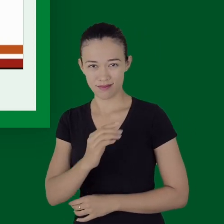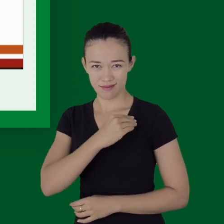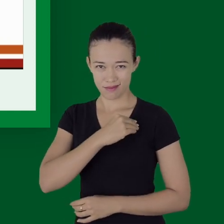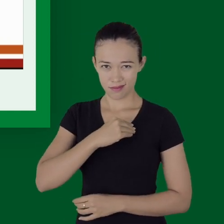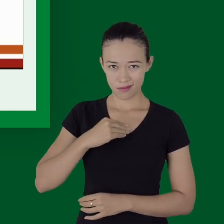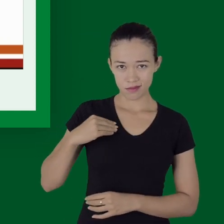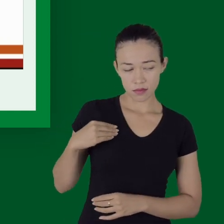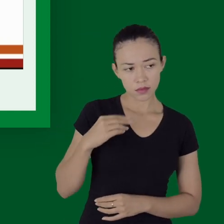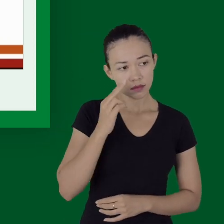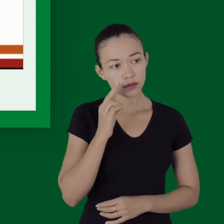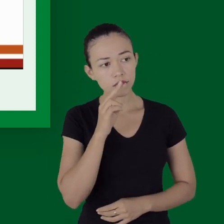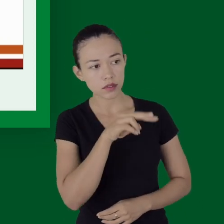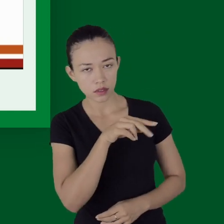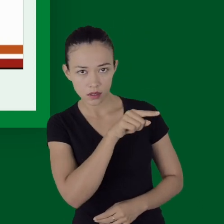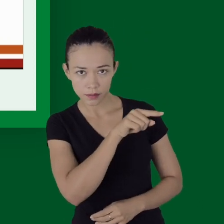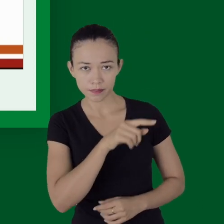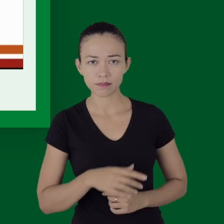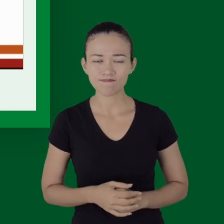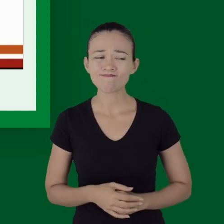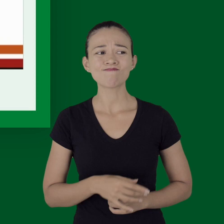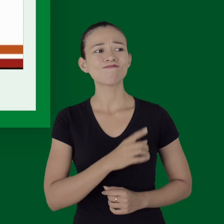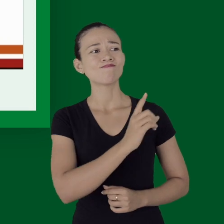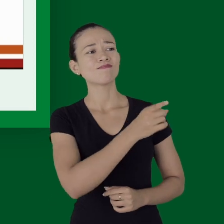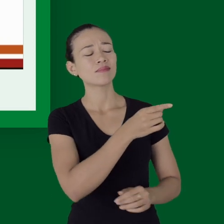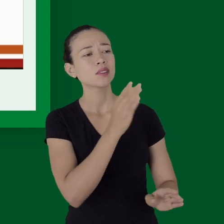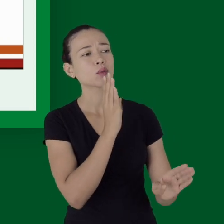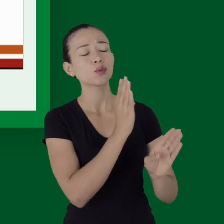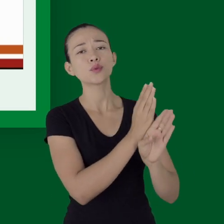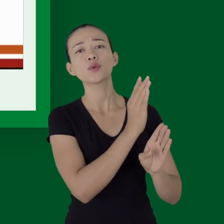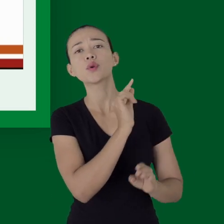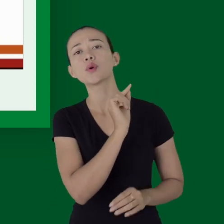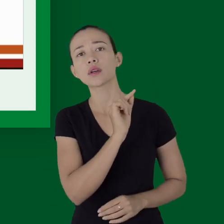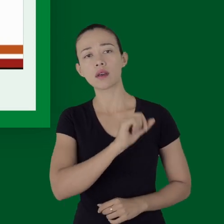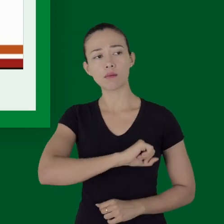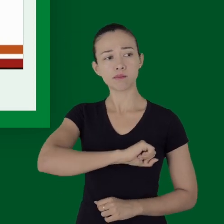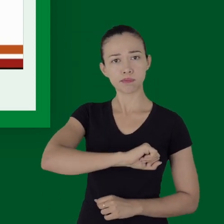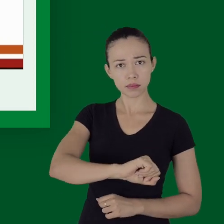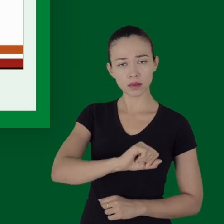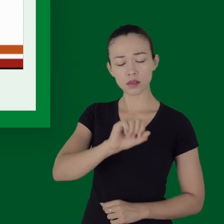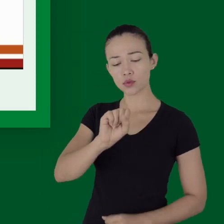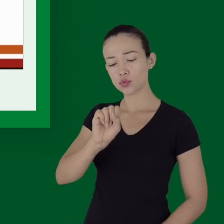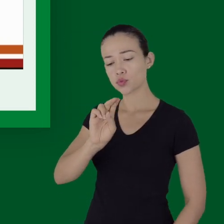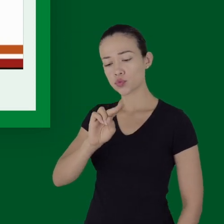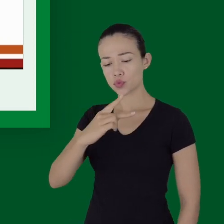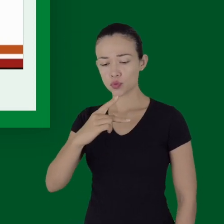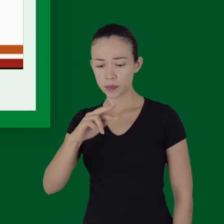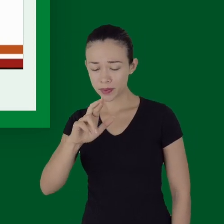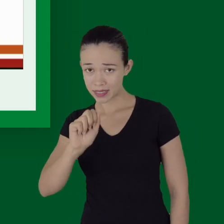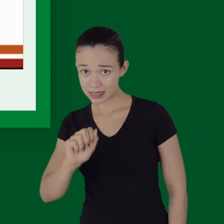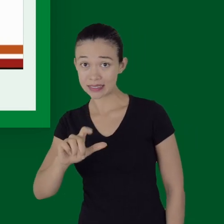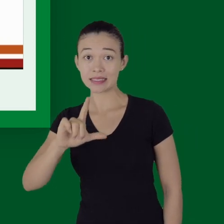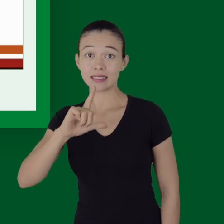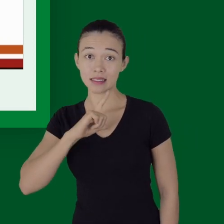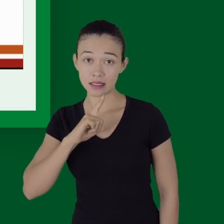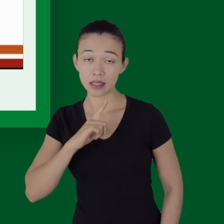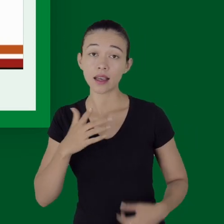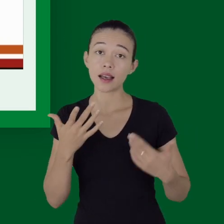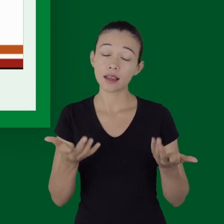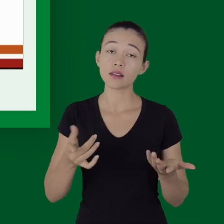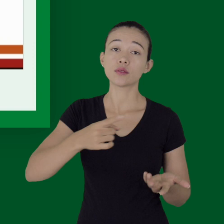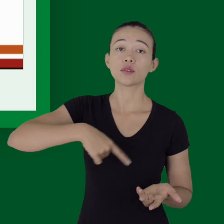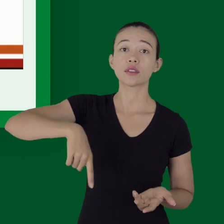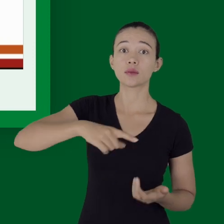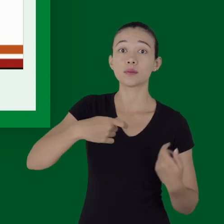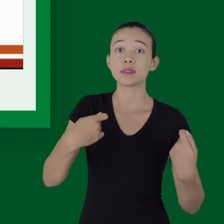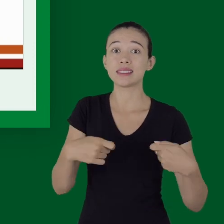a gente tem que considerar intervenção cardíaca de urgência. Então, encaminhar esse paciente para hemodinâmica ou trombolizar.